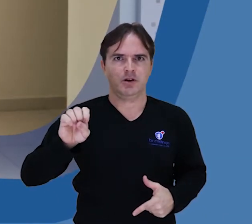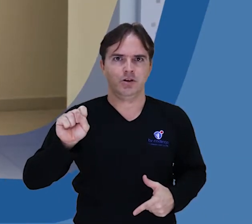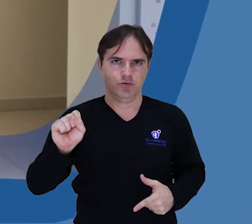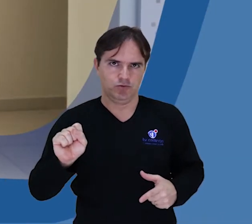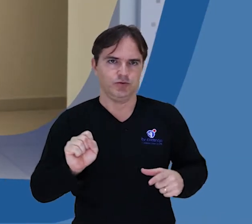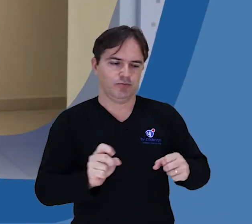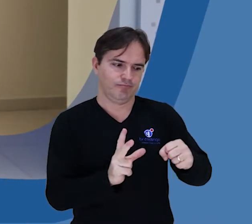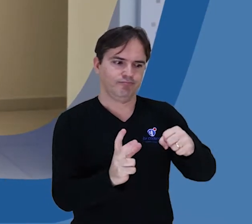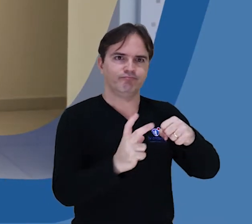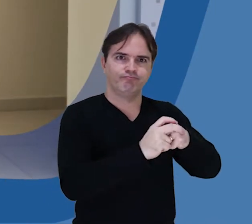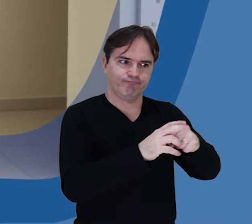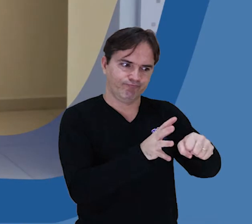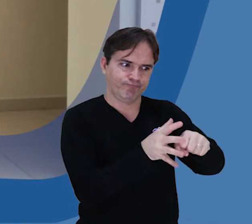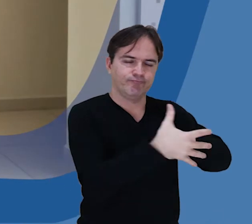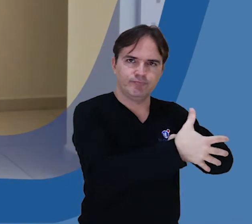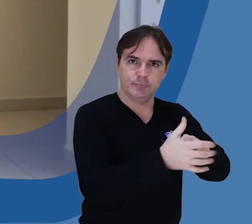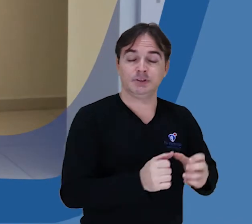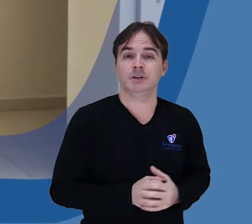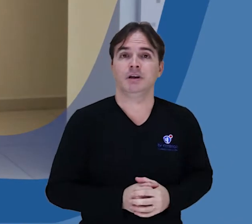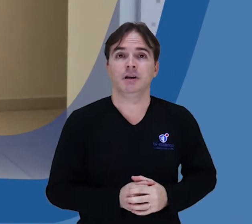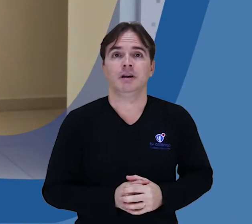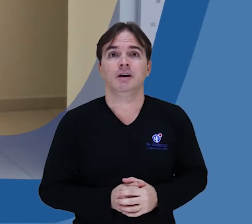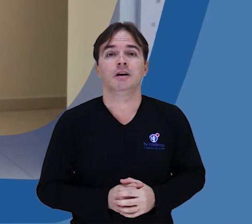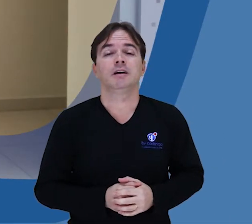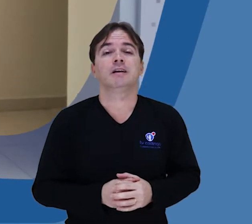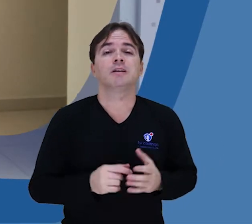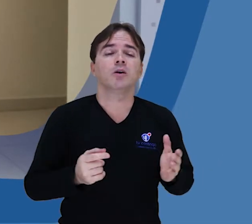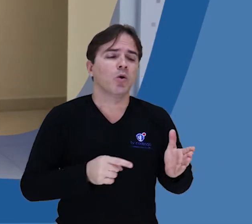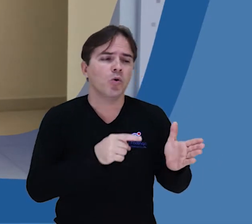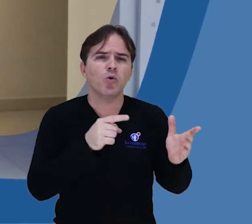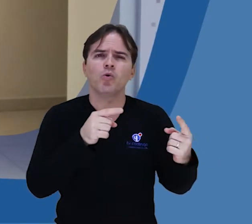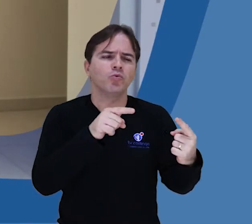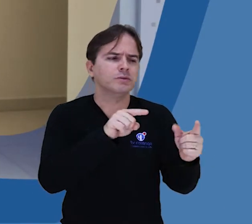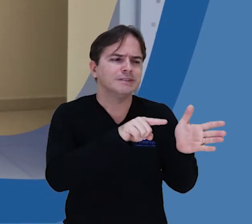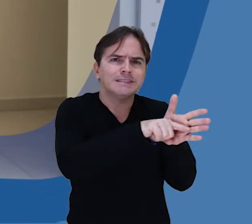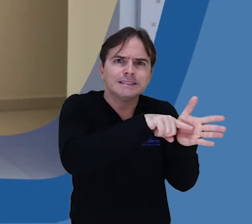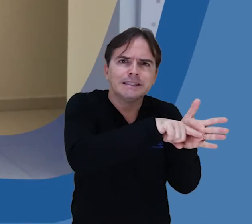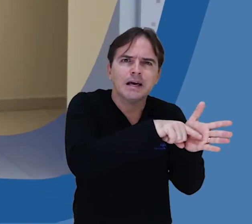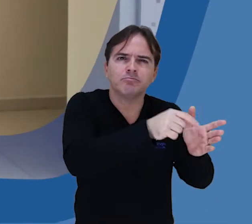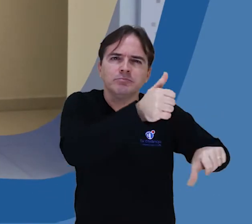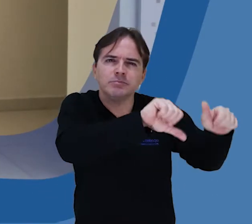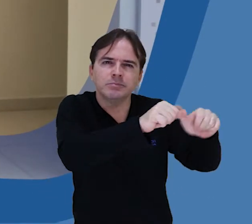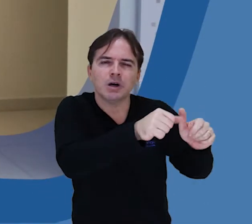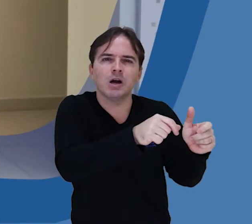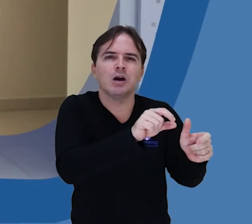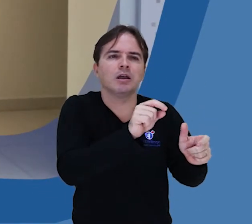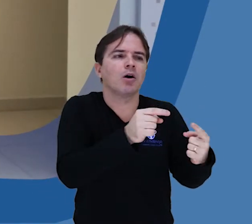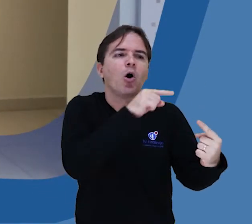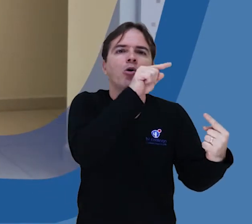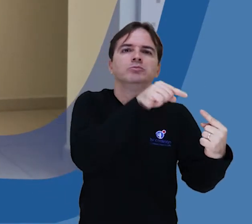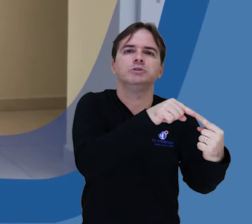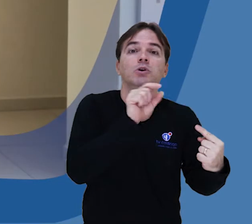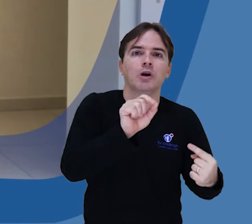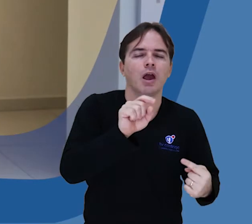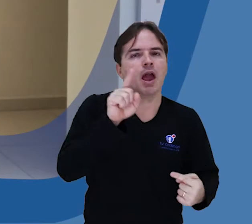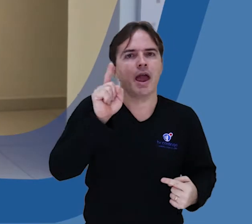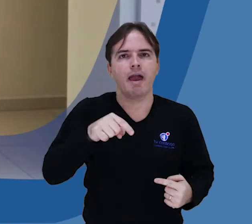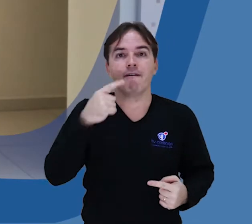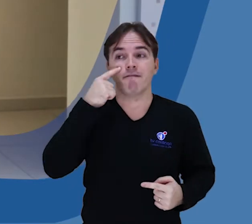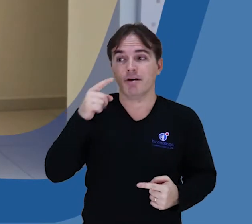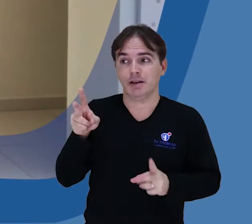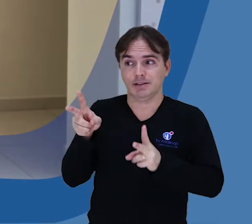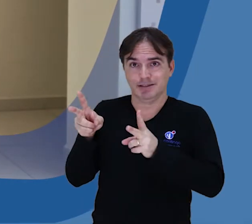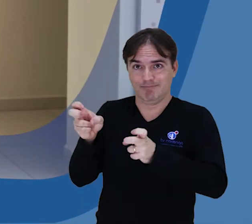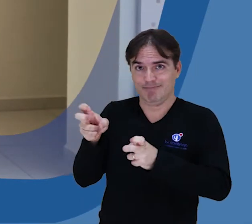SARS-CoV-2. Bom, primeiro a gente tem que saber qual é o objetivo desses testes, né? O objetivo é auxiliar no diagnóstico